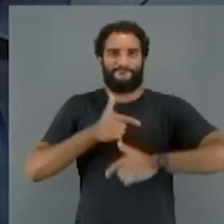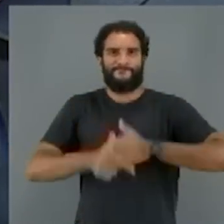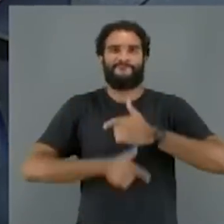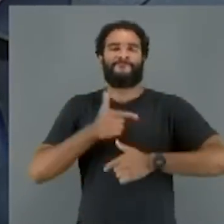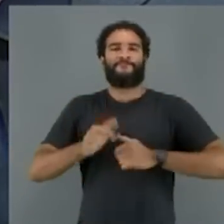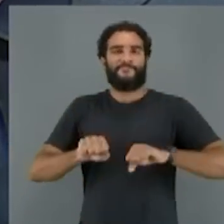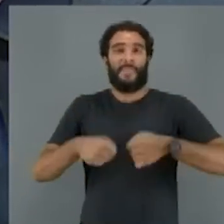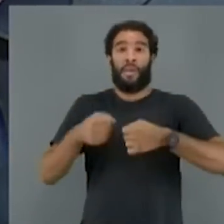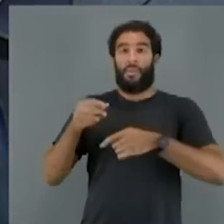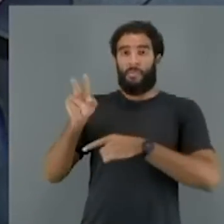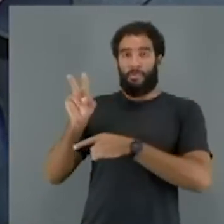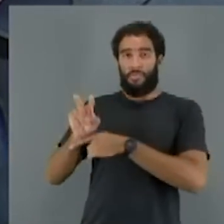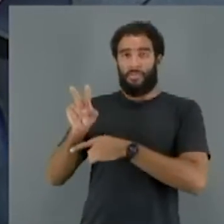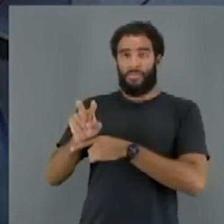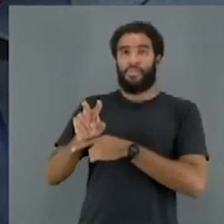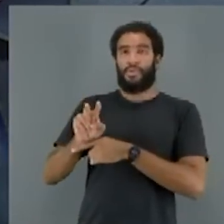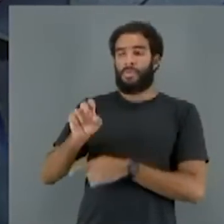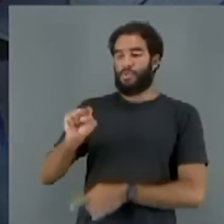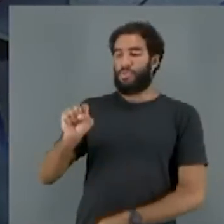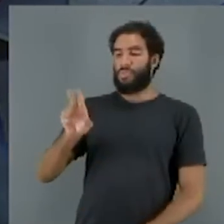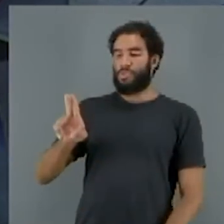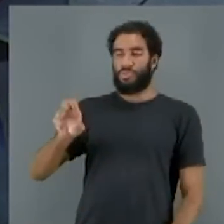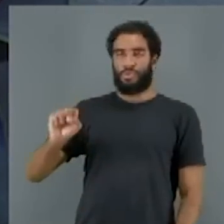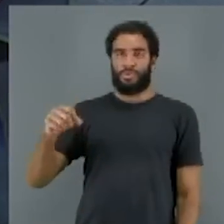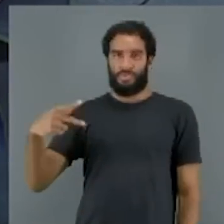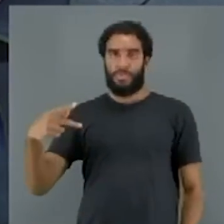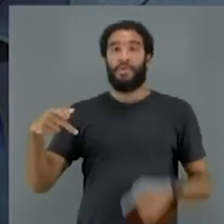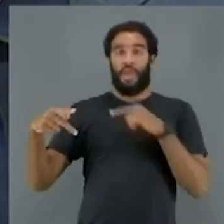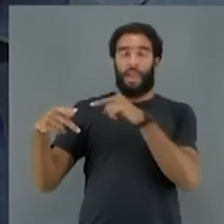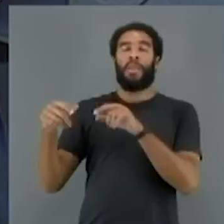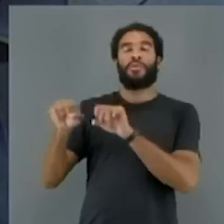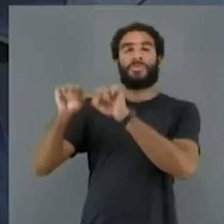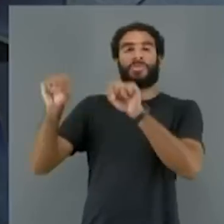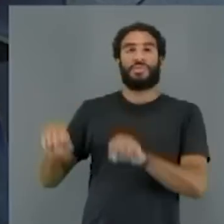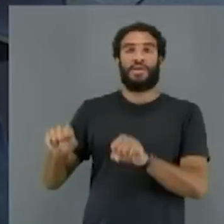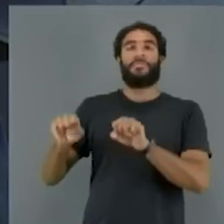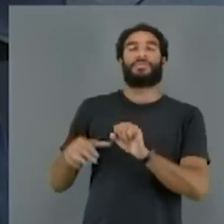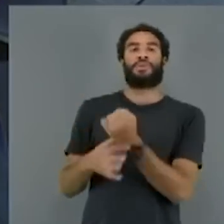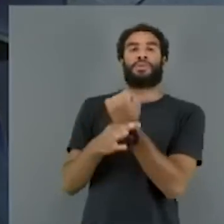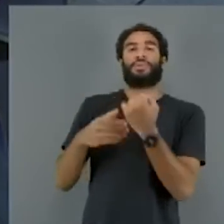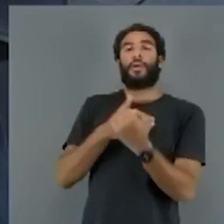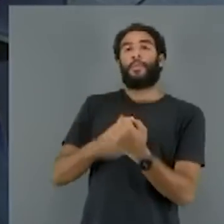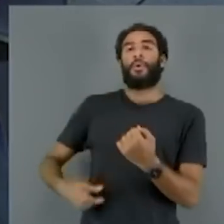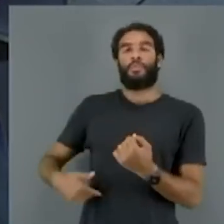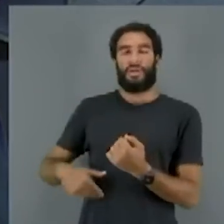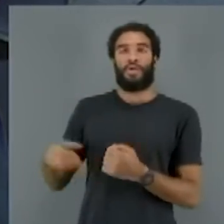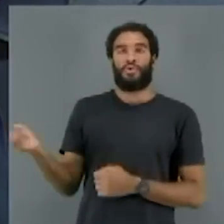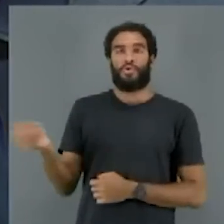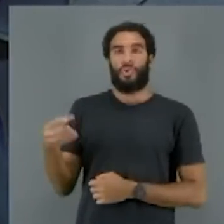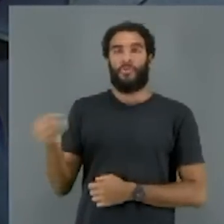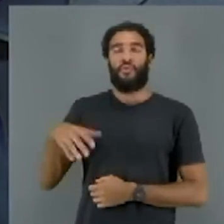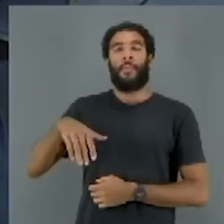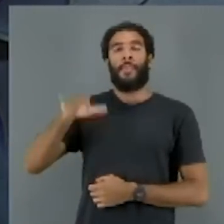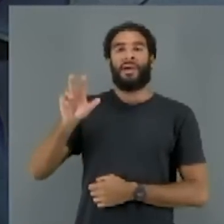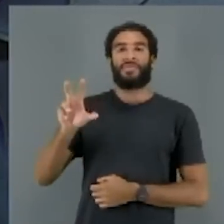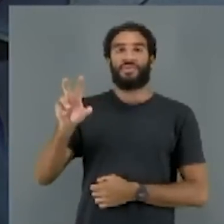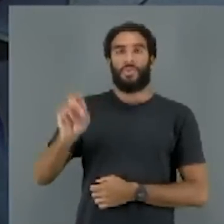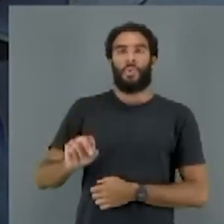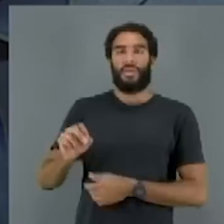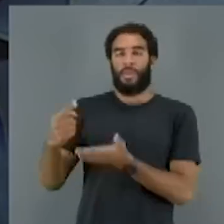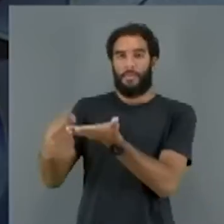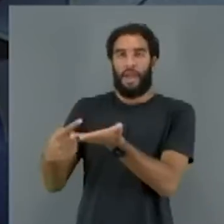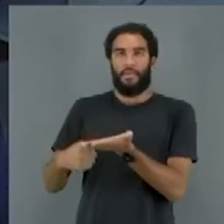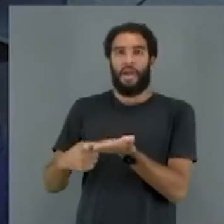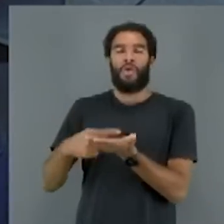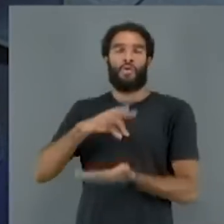na defesa do SUSP, que é o novo sistema de segurança pública, com mais de 350 convênios assinados com